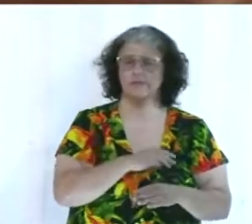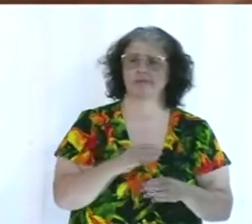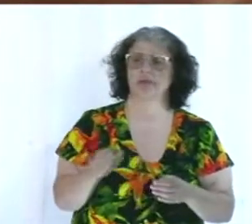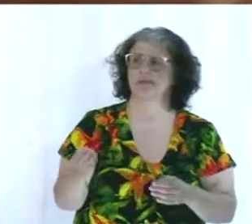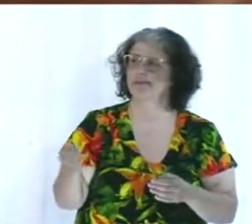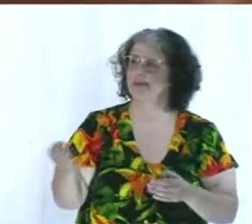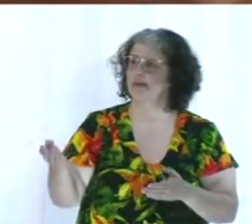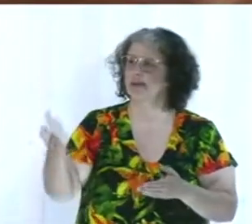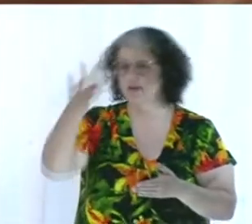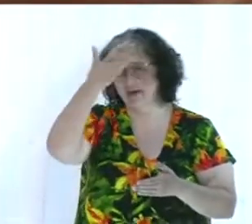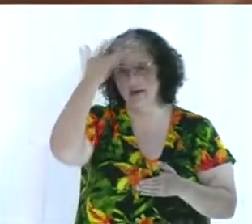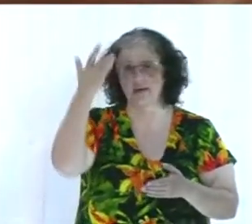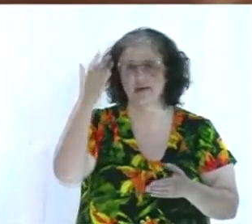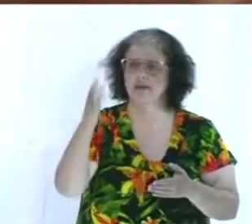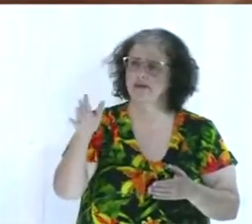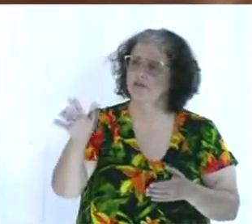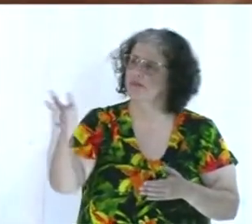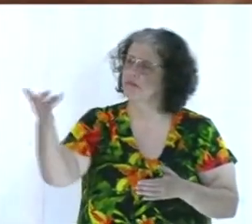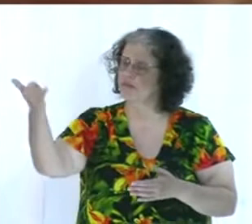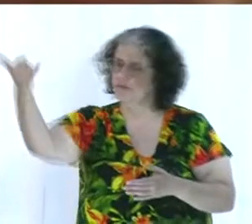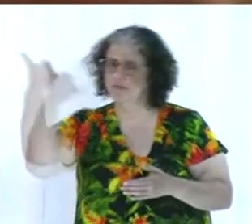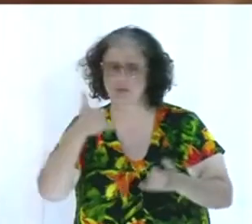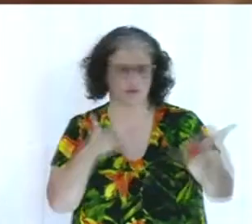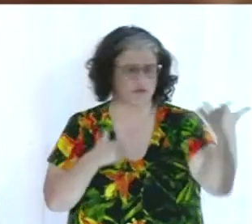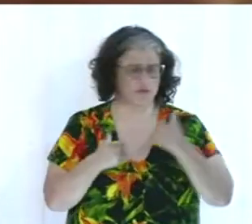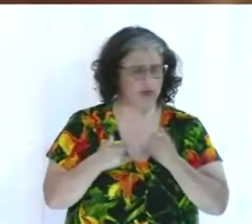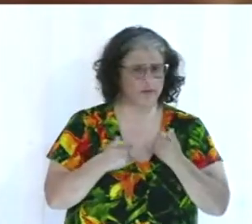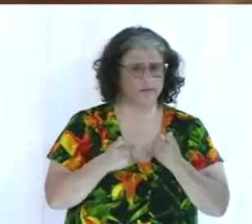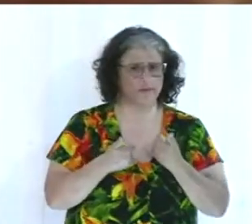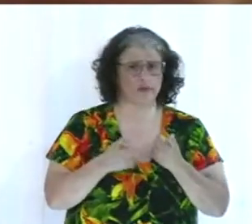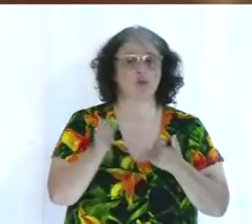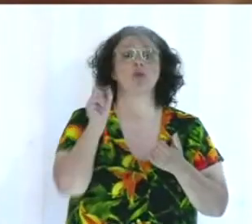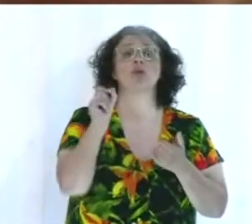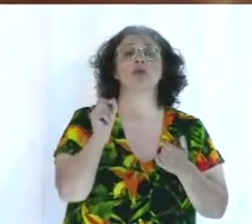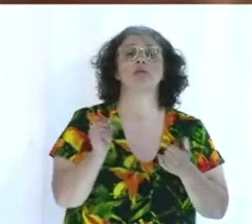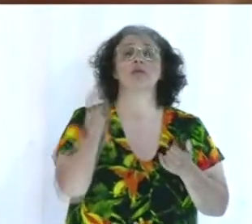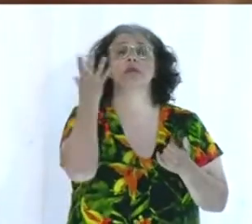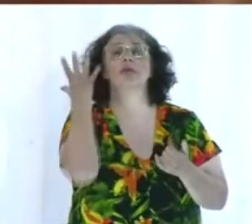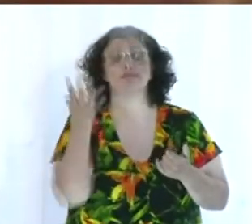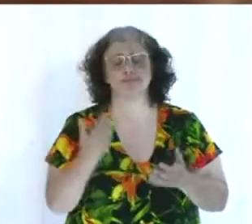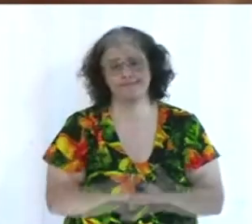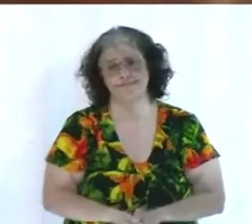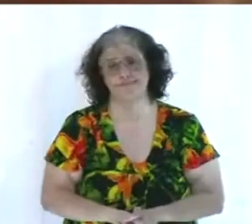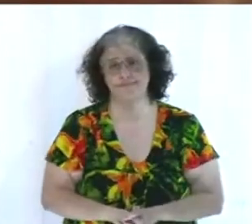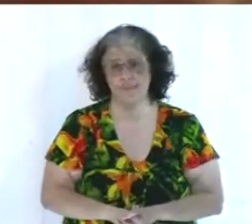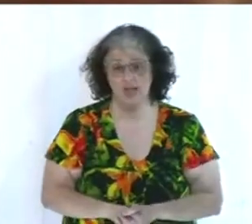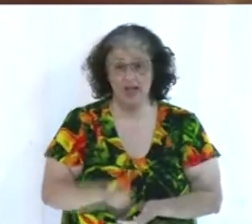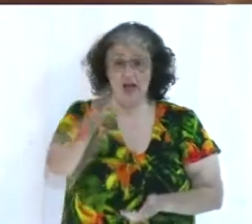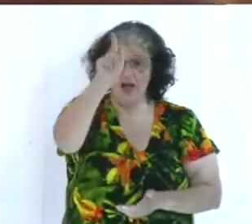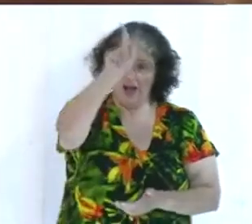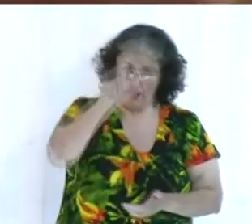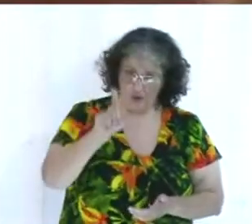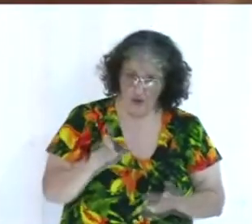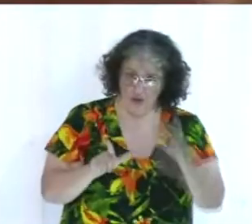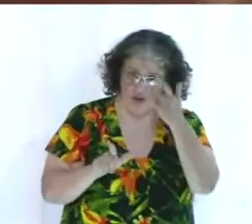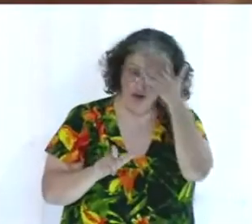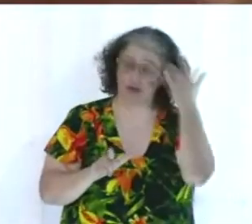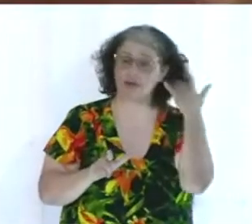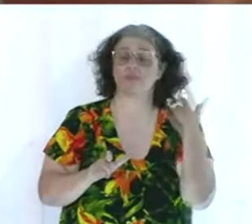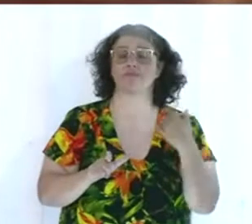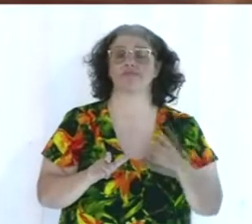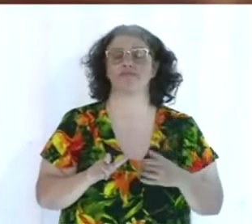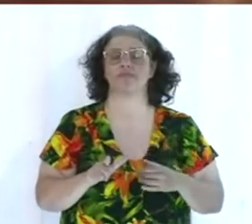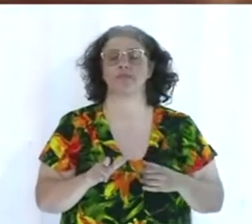o que está acontecendo nessa região. Os Gálatas estão agora sendo pressionados